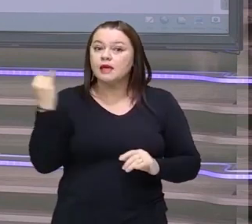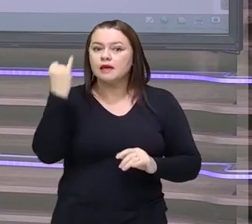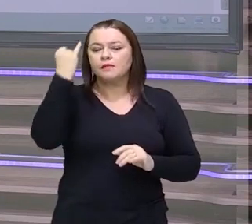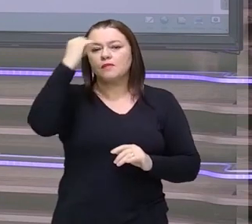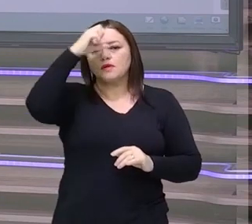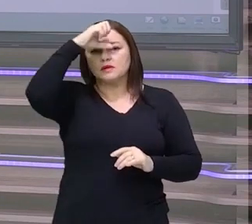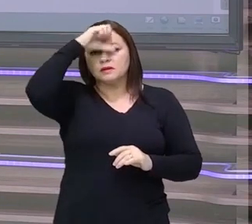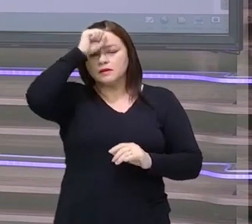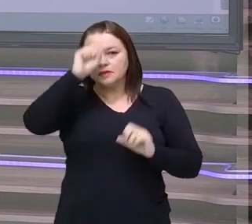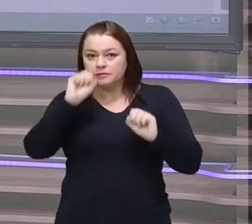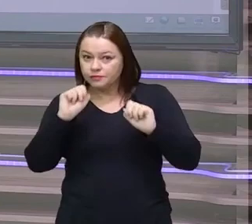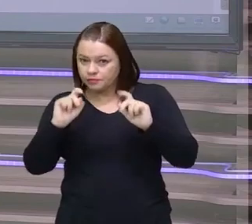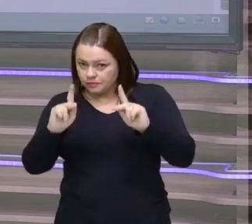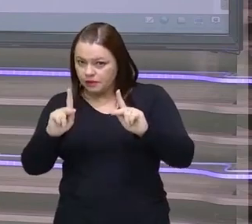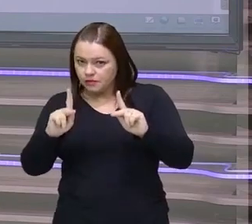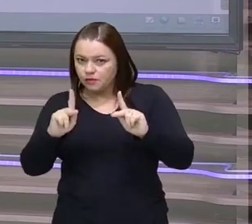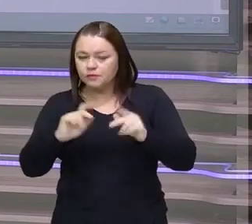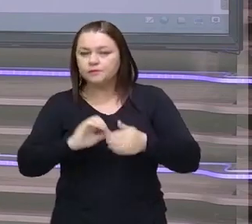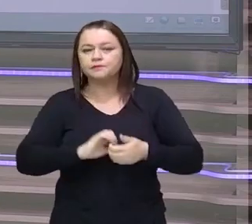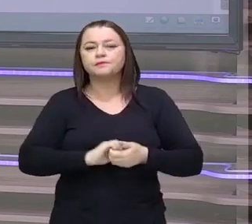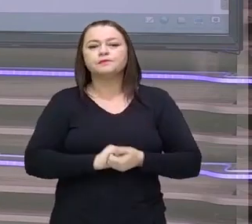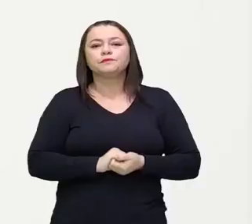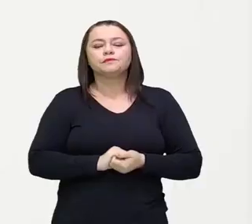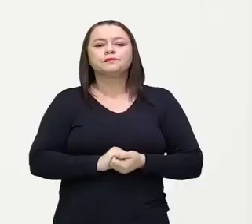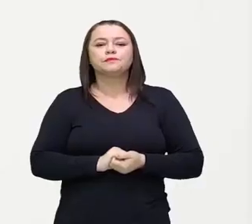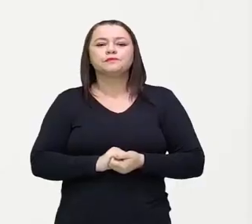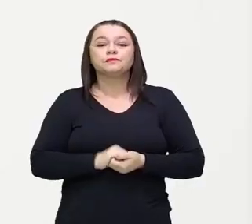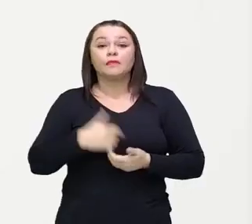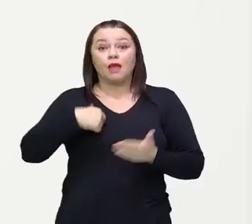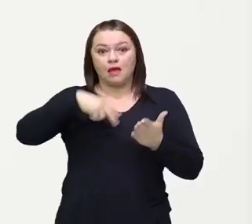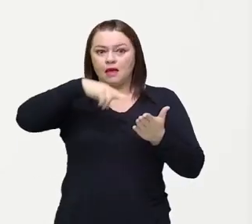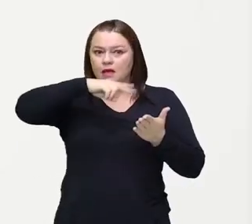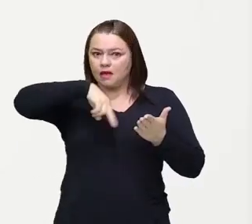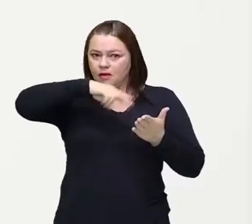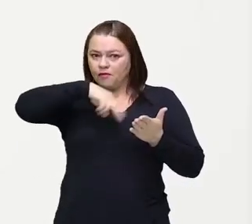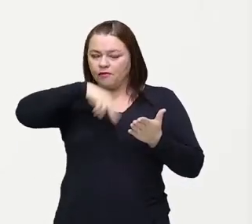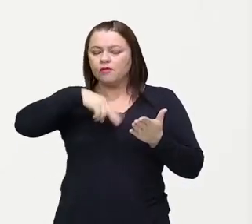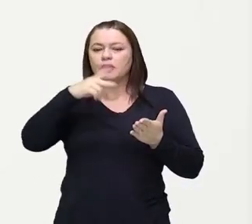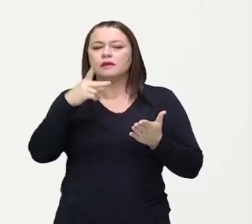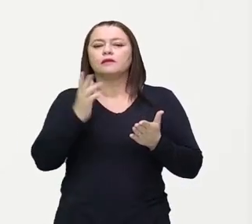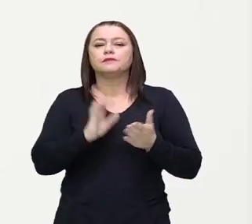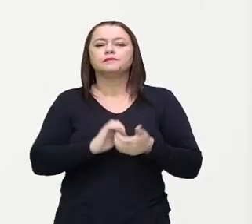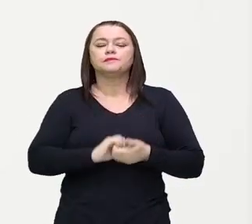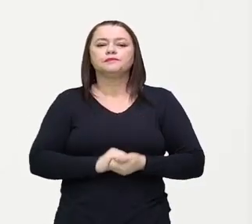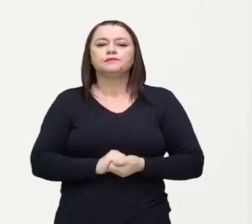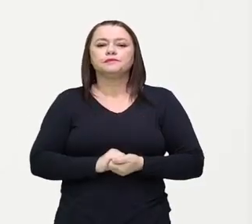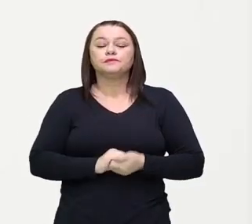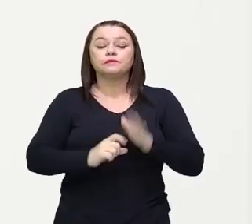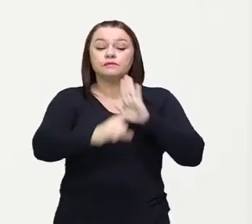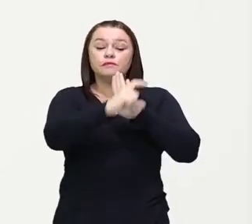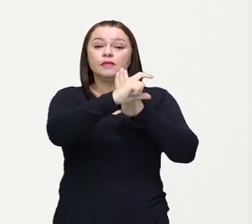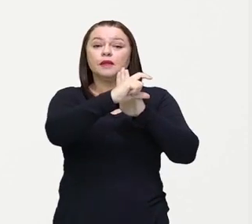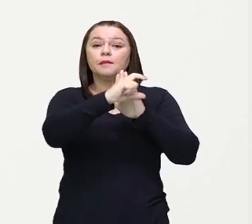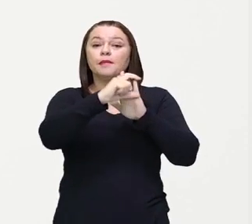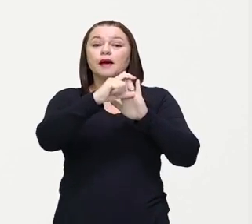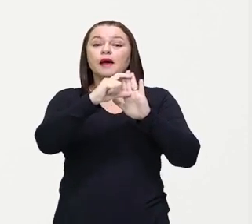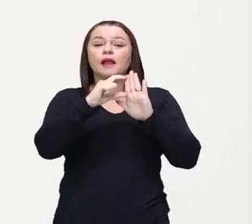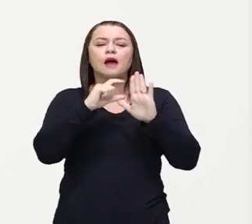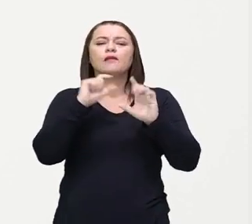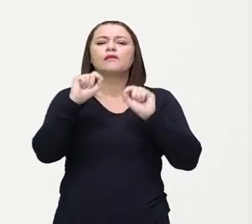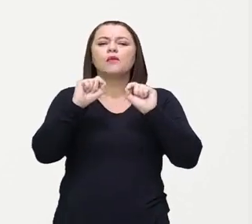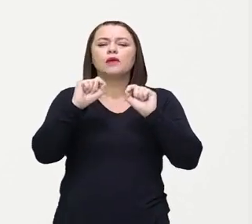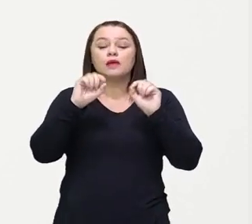bom? Anote aí no seu caderninho, eu vou fazer a leitura. Olha só, parágrafo consiste